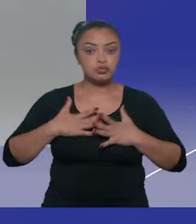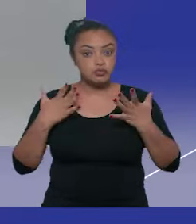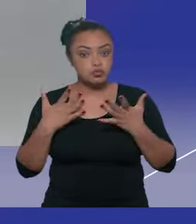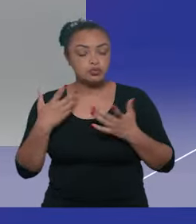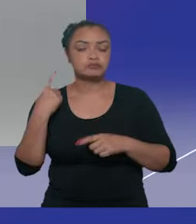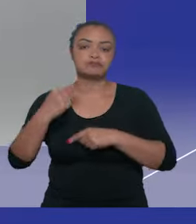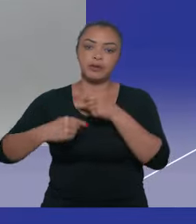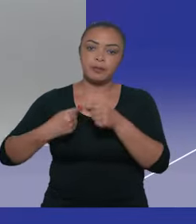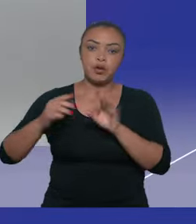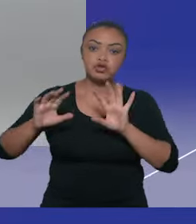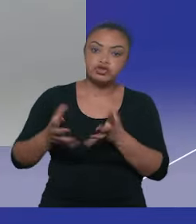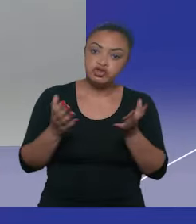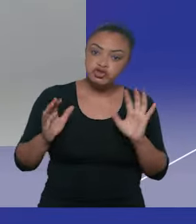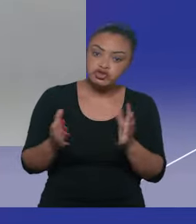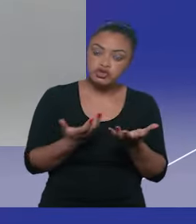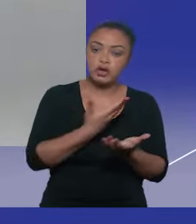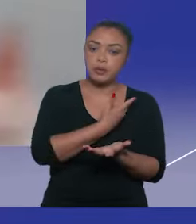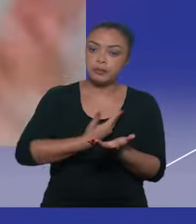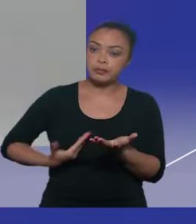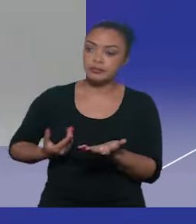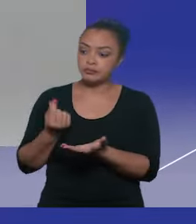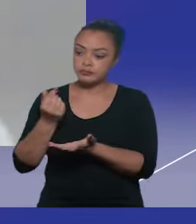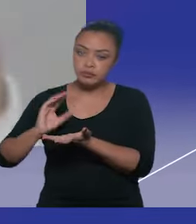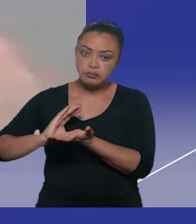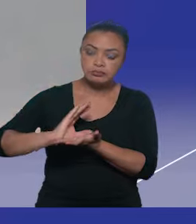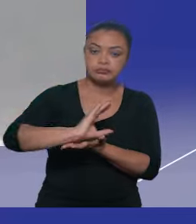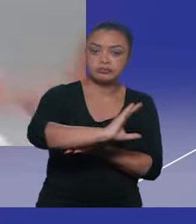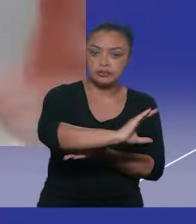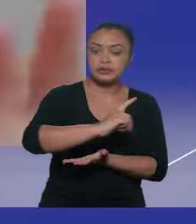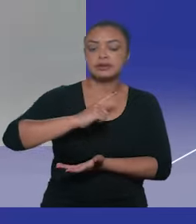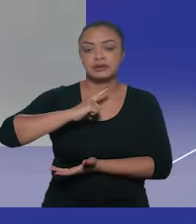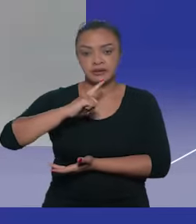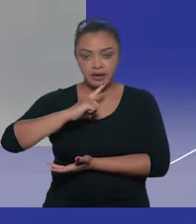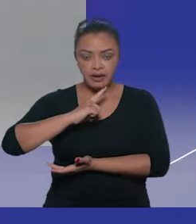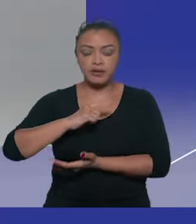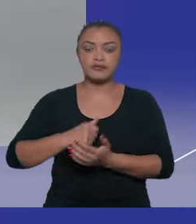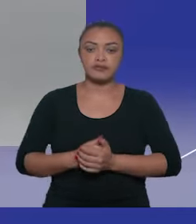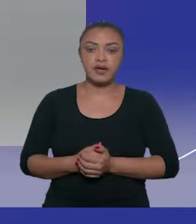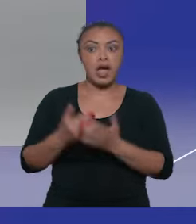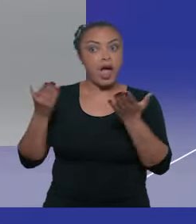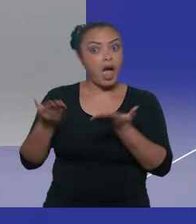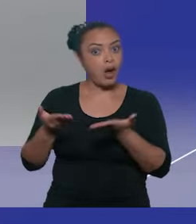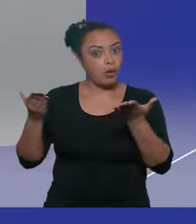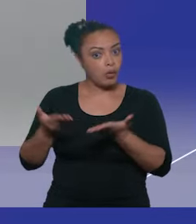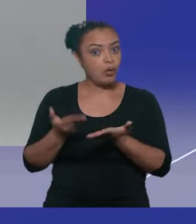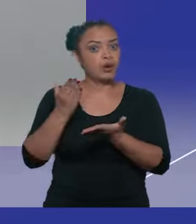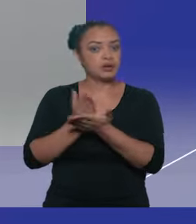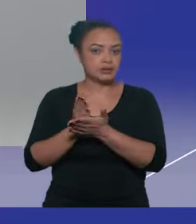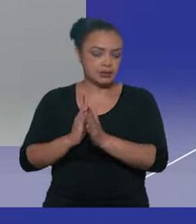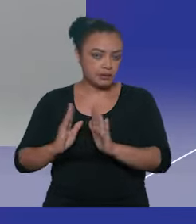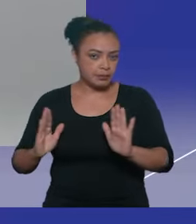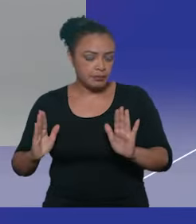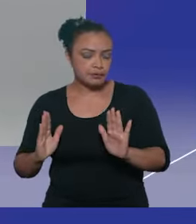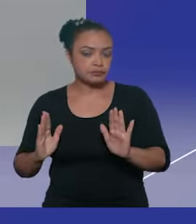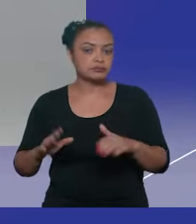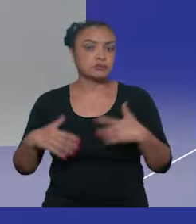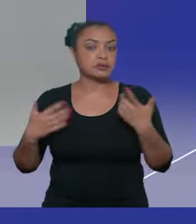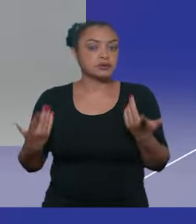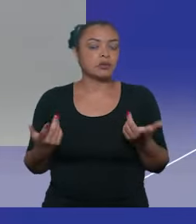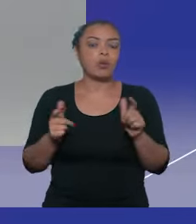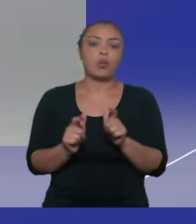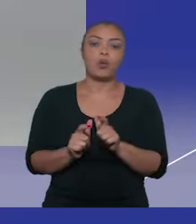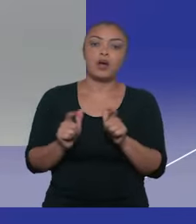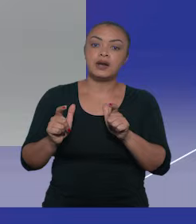pandemia, muitos estímulos, vários, inclusive alguns que duraram bastante tempo, né, só agora estão sendo retirados, e aí